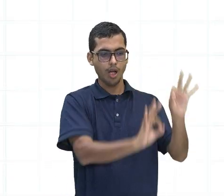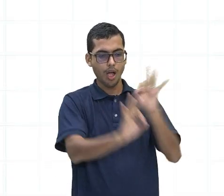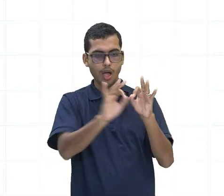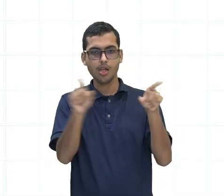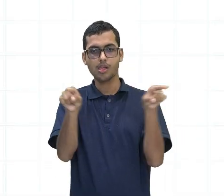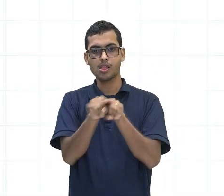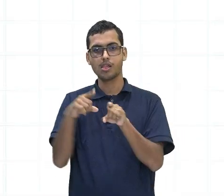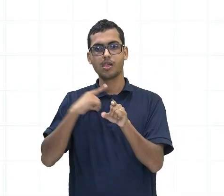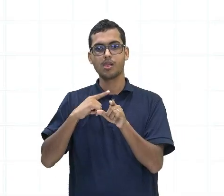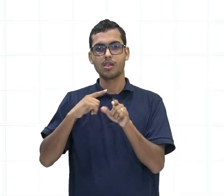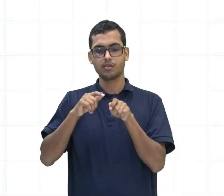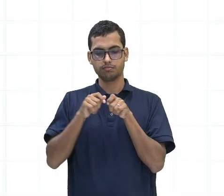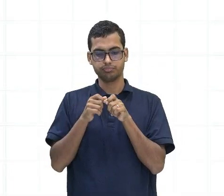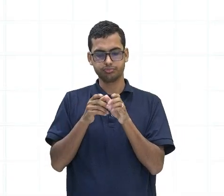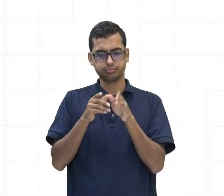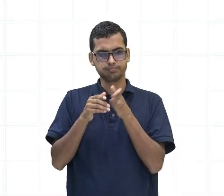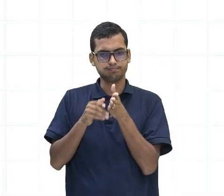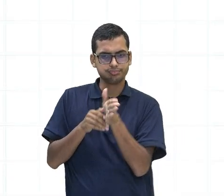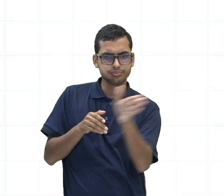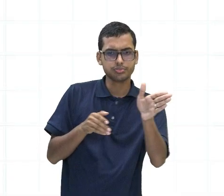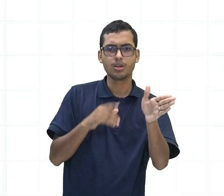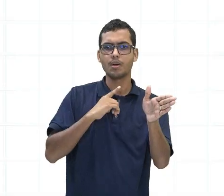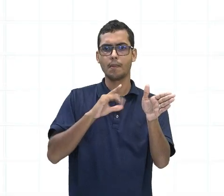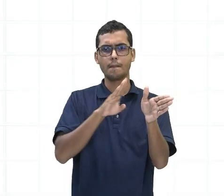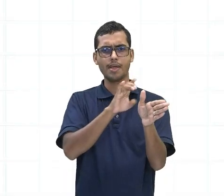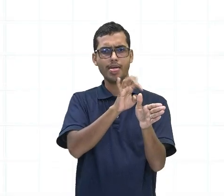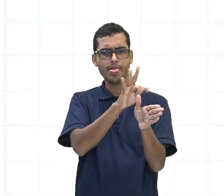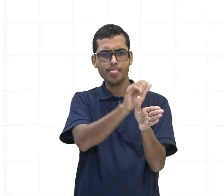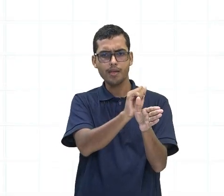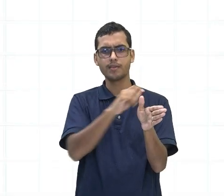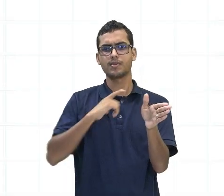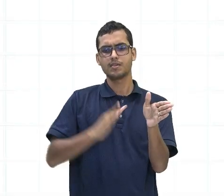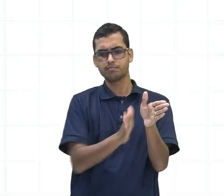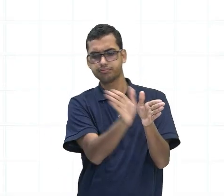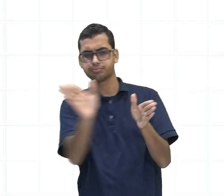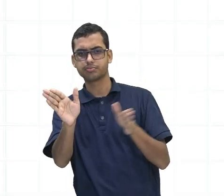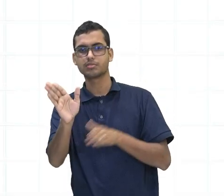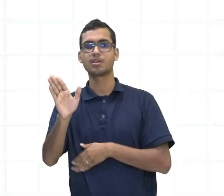alfa. E esse experimento simples mostrou a Rutherford que existia aí uma